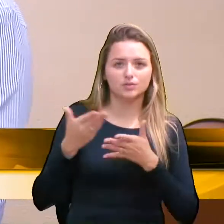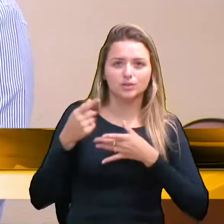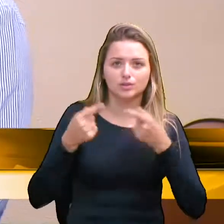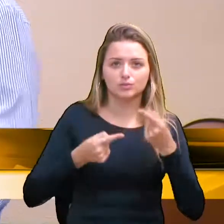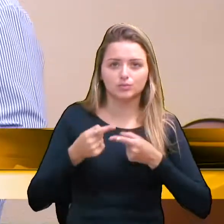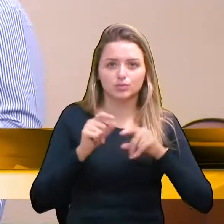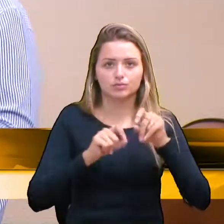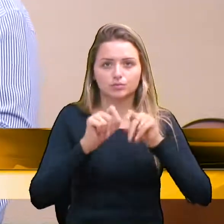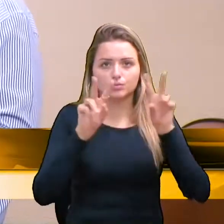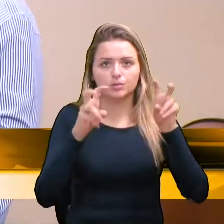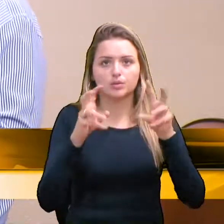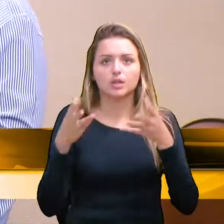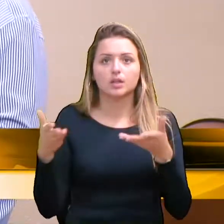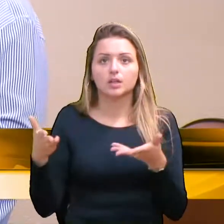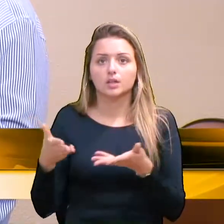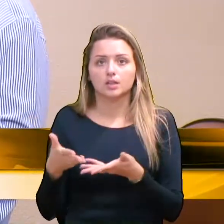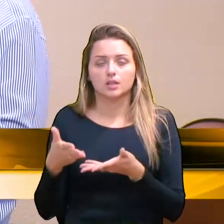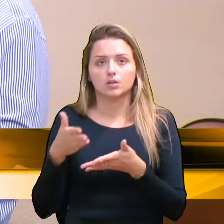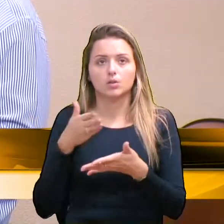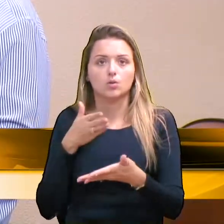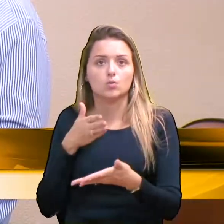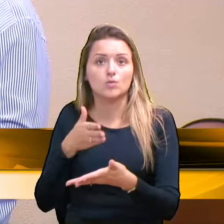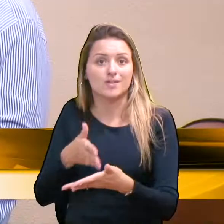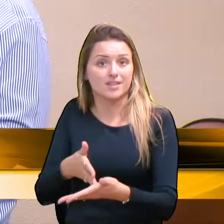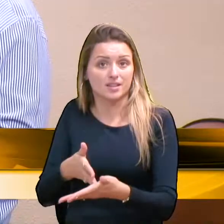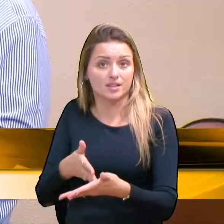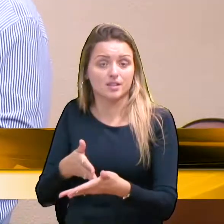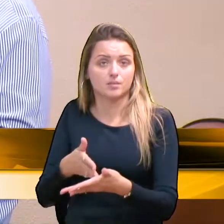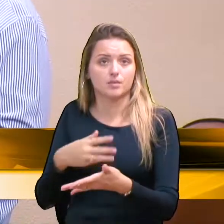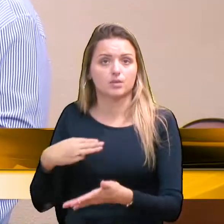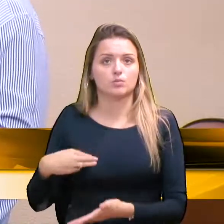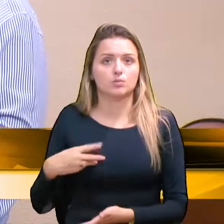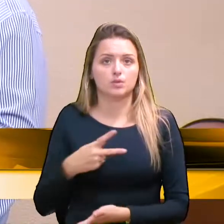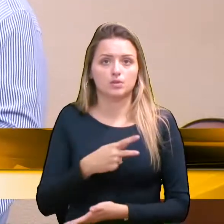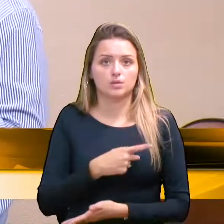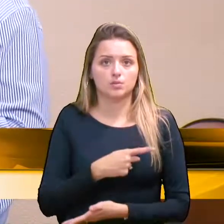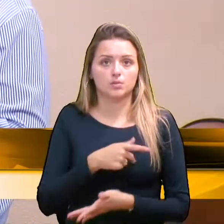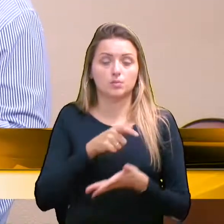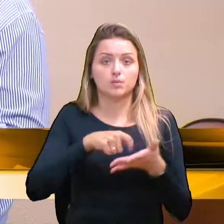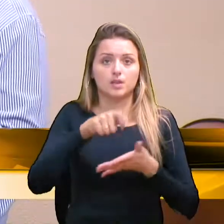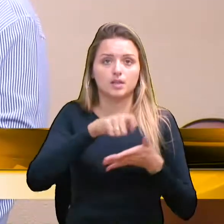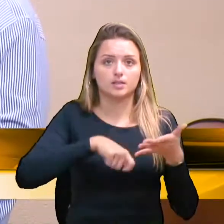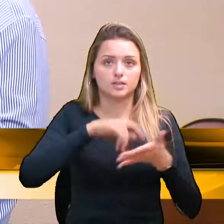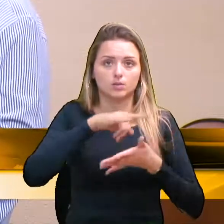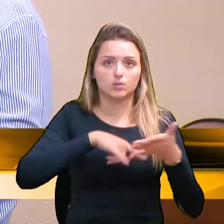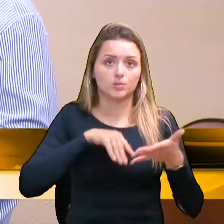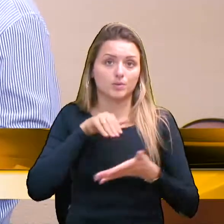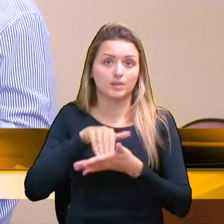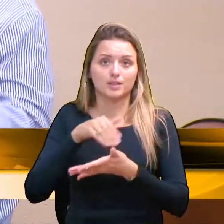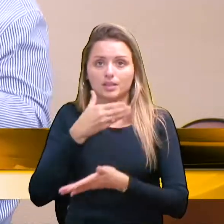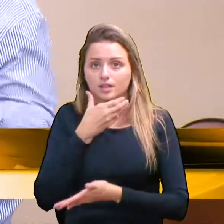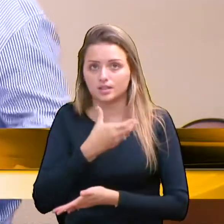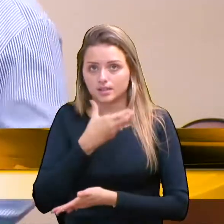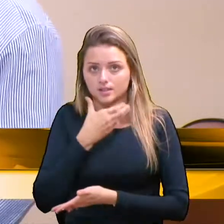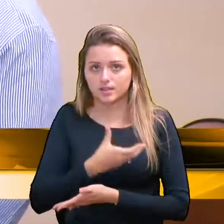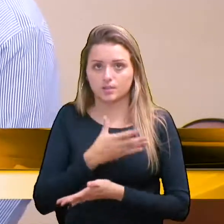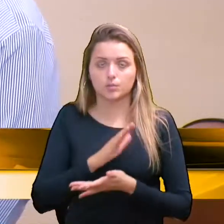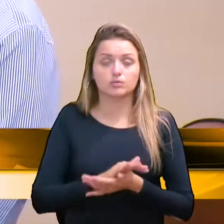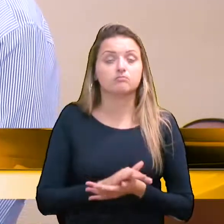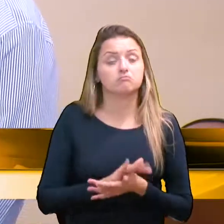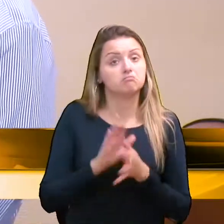E agora, o prazo que o Ministério Público, o MP, tinha assinado é até a final do ano. Então, antes tarde que